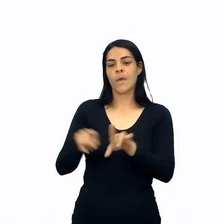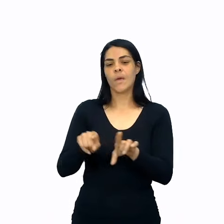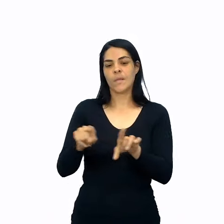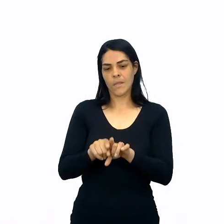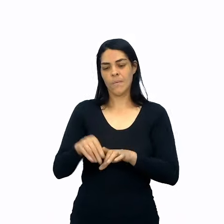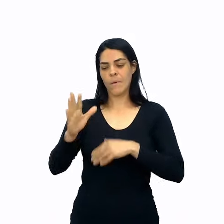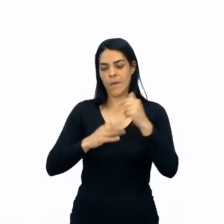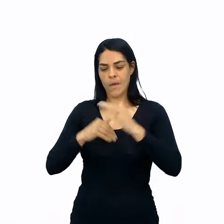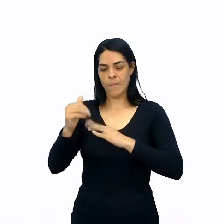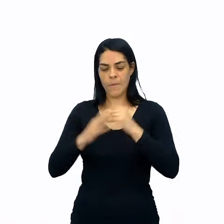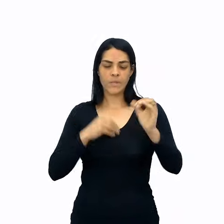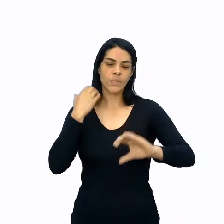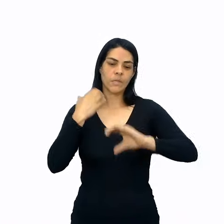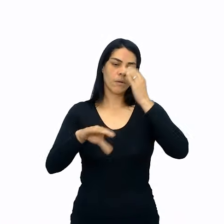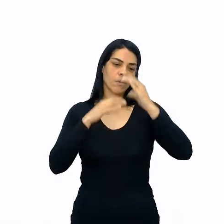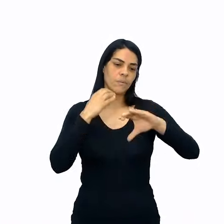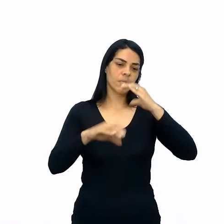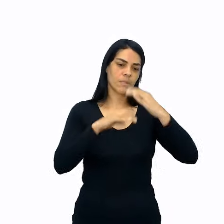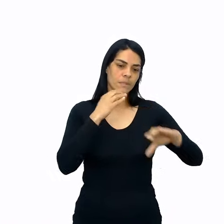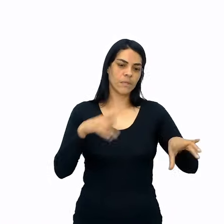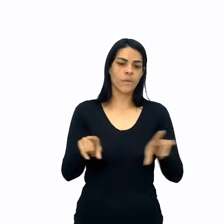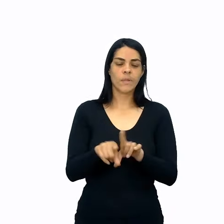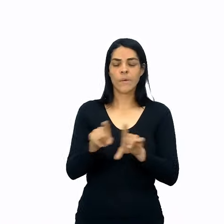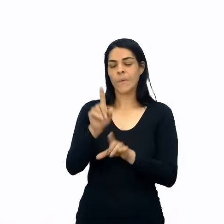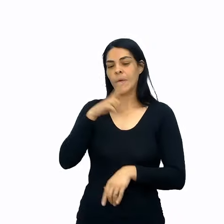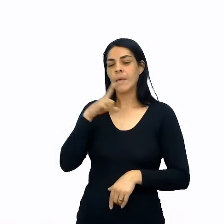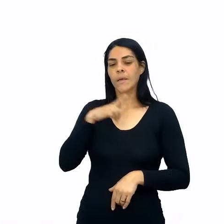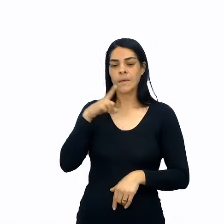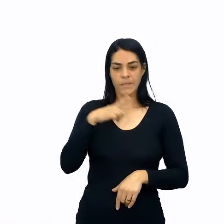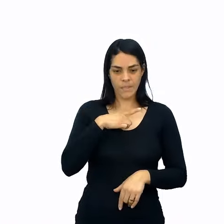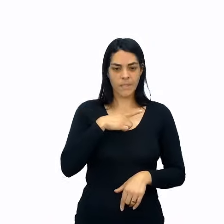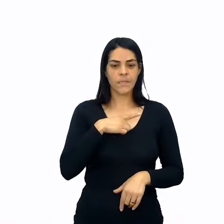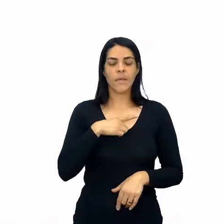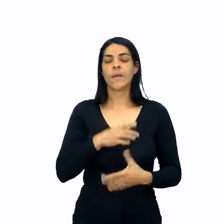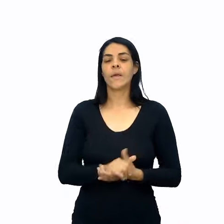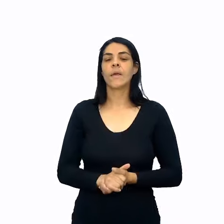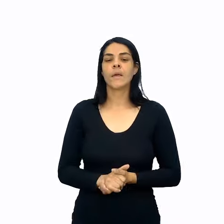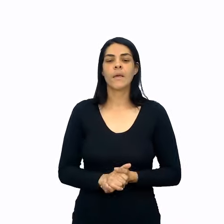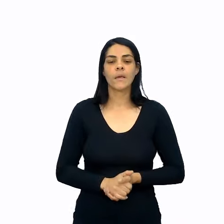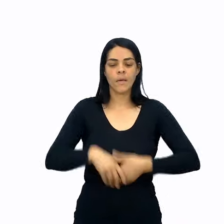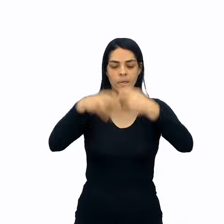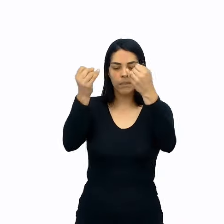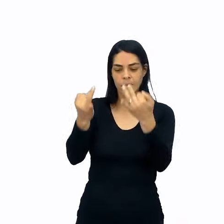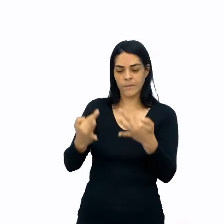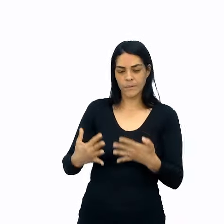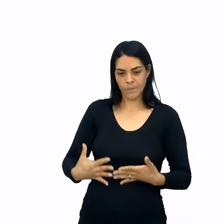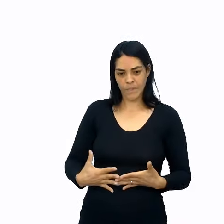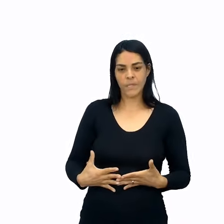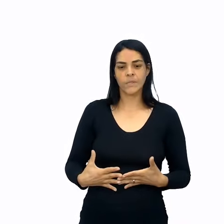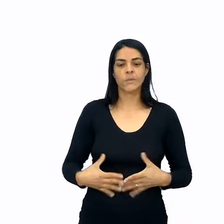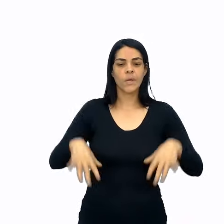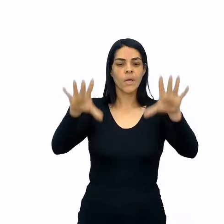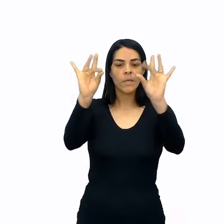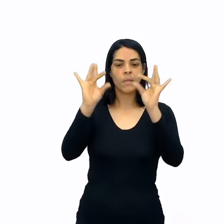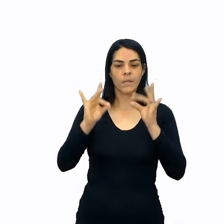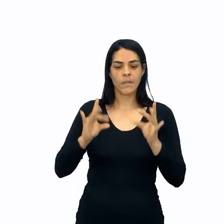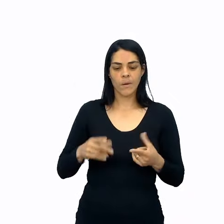social de comunicação. Temos também aqueles que são as instruções e prescrições, porque